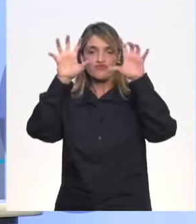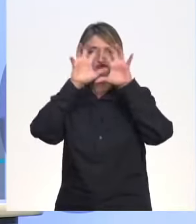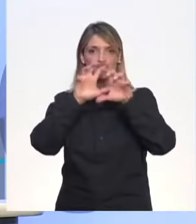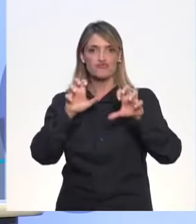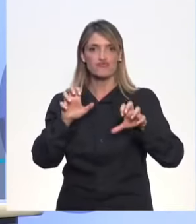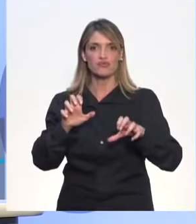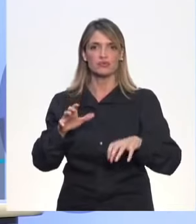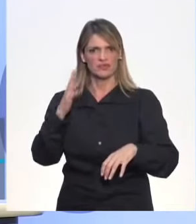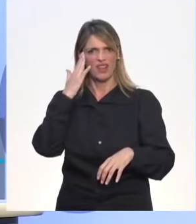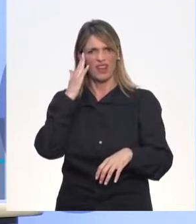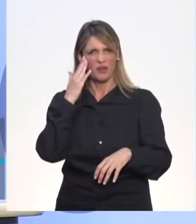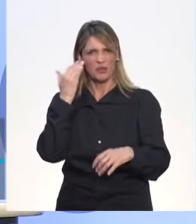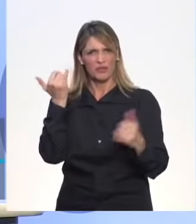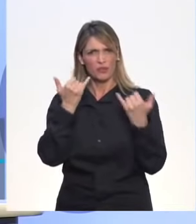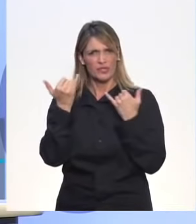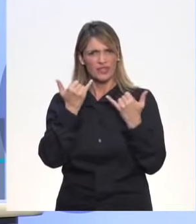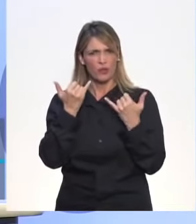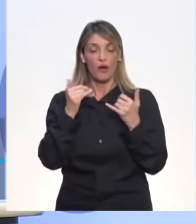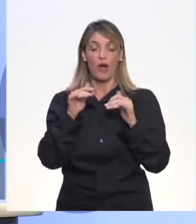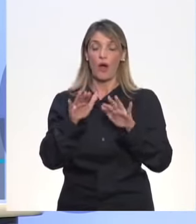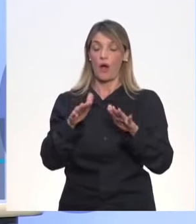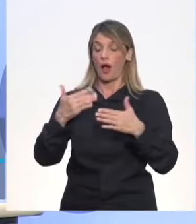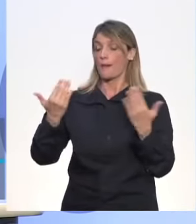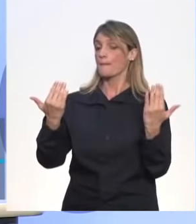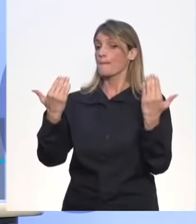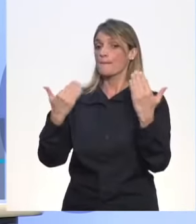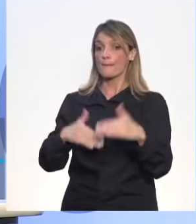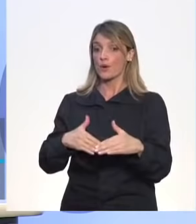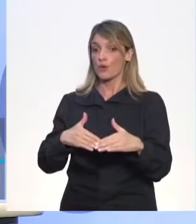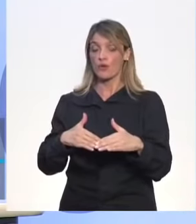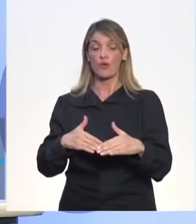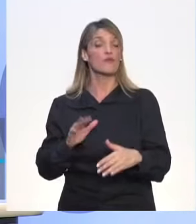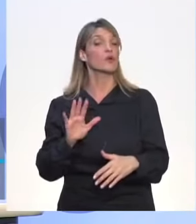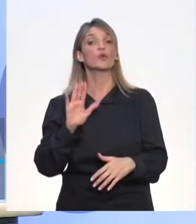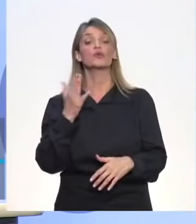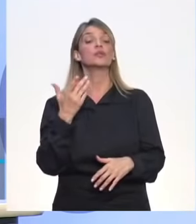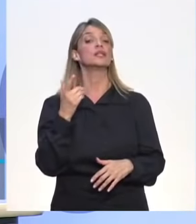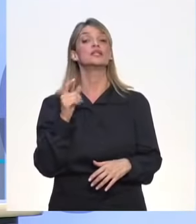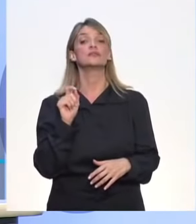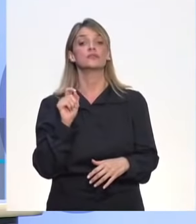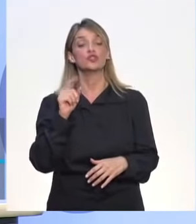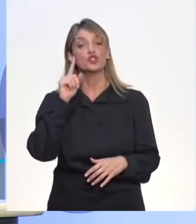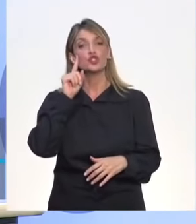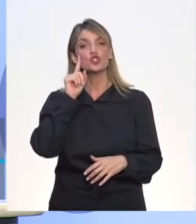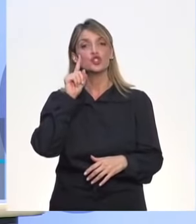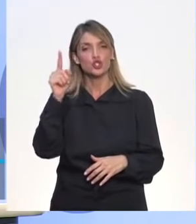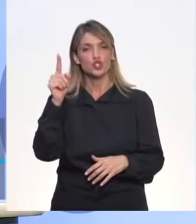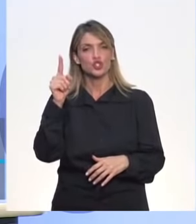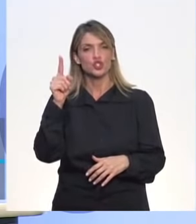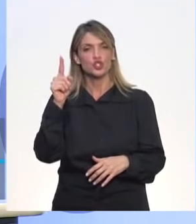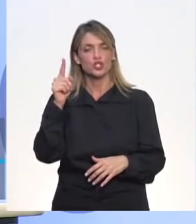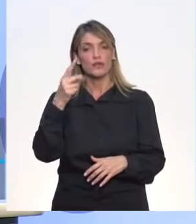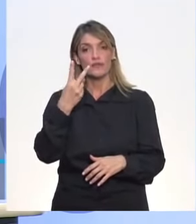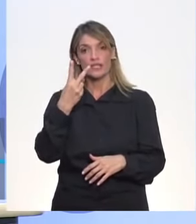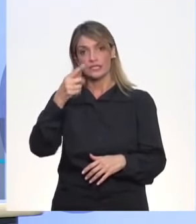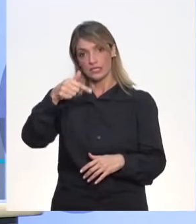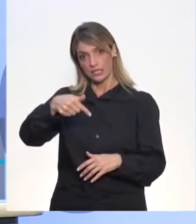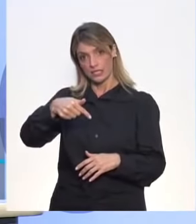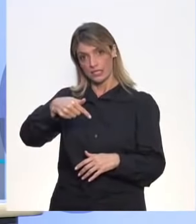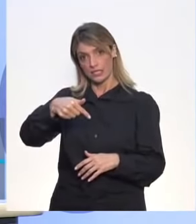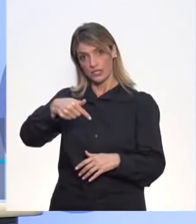uma dinheiro Joel então a a provinha na verdade ela vai acontecer nos dias eu tenho aqui